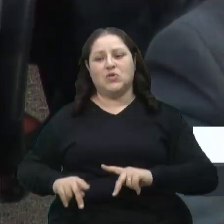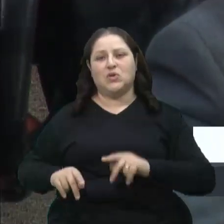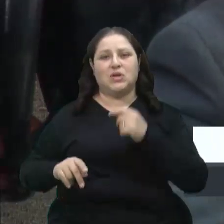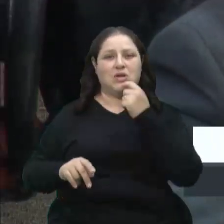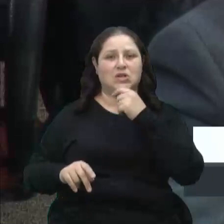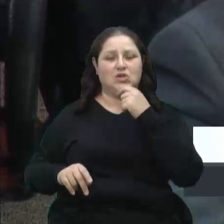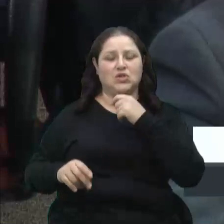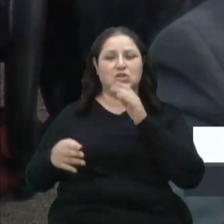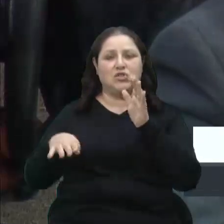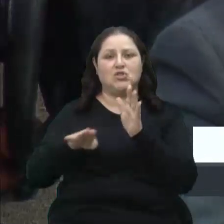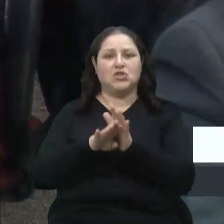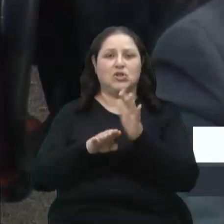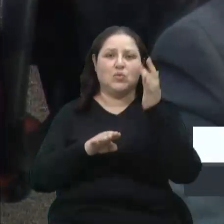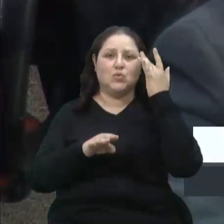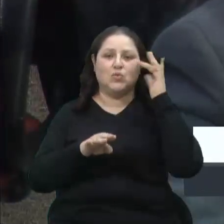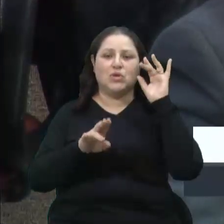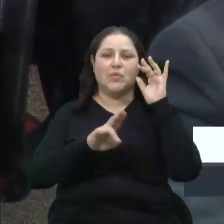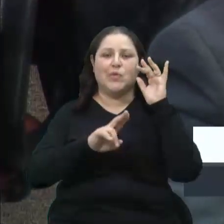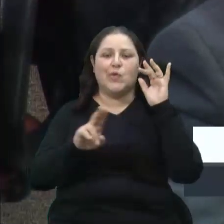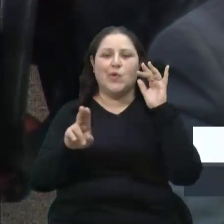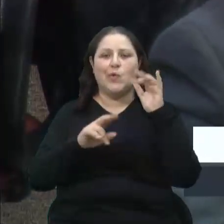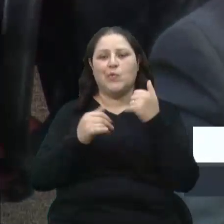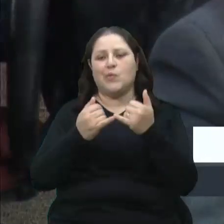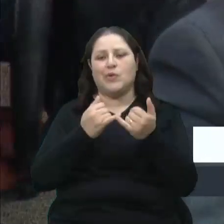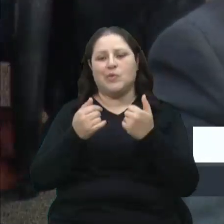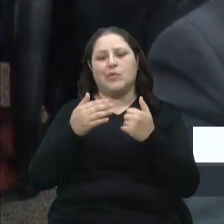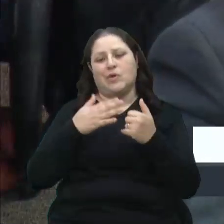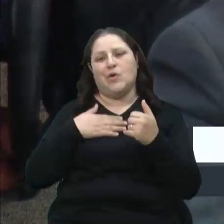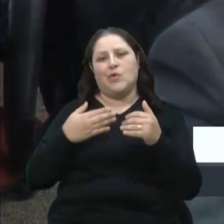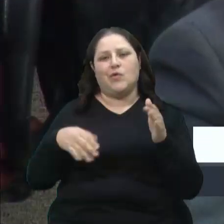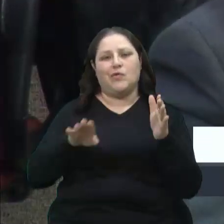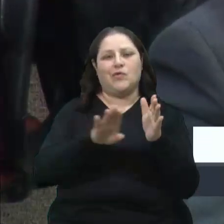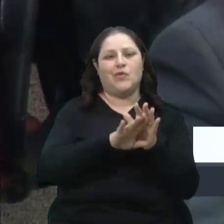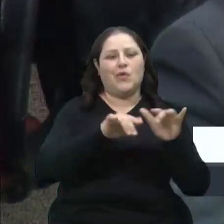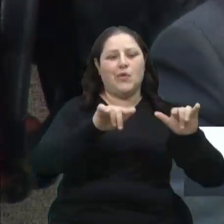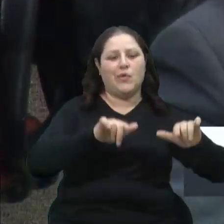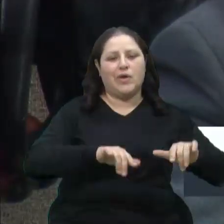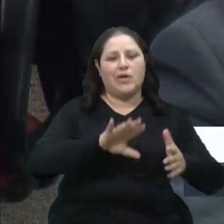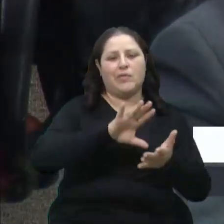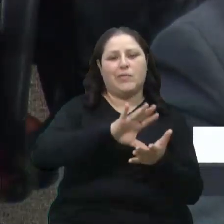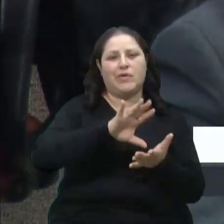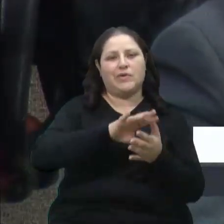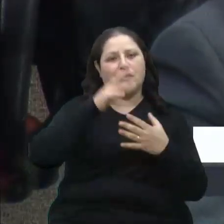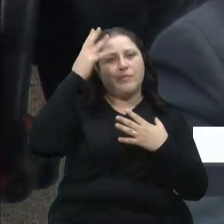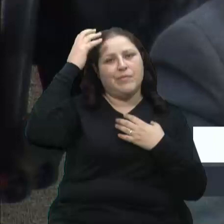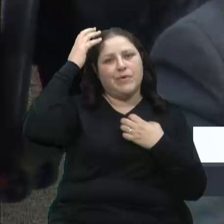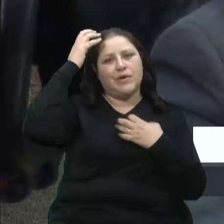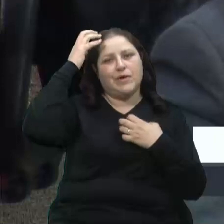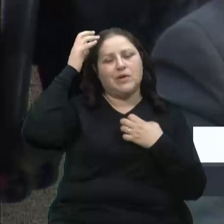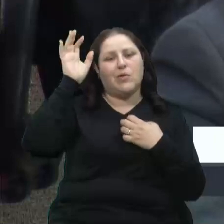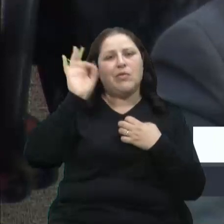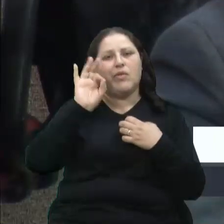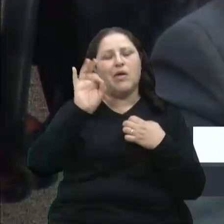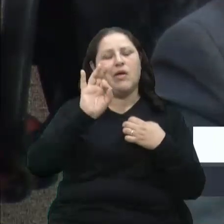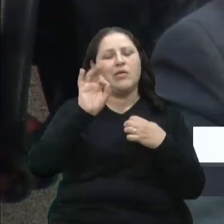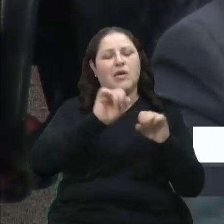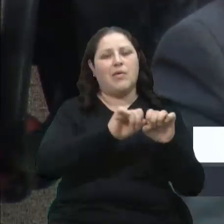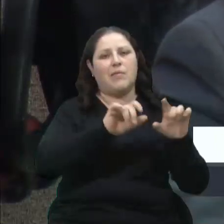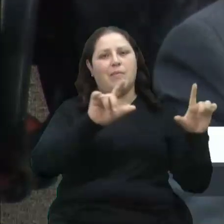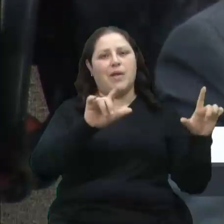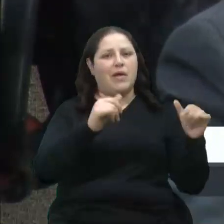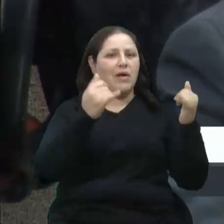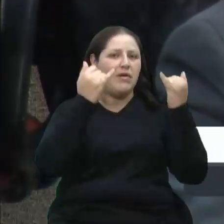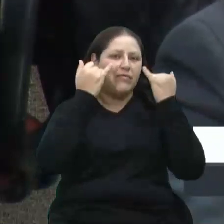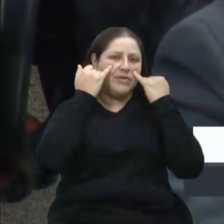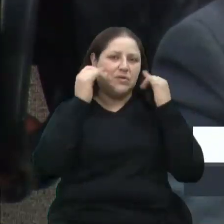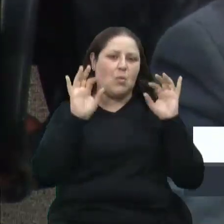sabe qual é o local. Por exemplo, estou no Parque dos Macaquinhos, né? Ele não tem nenhuma indicação ali dizendo, uma placa dizendo que ele está no